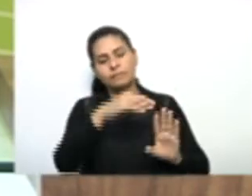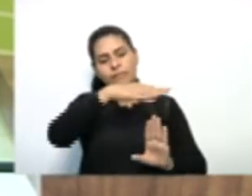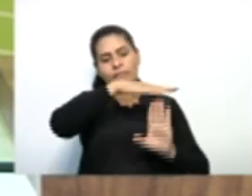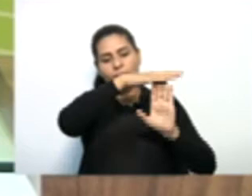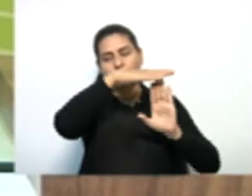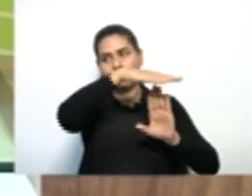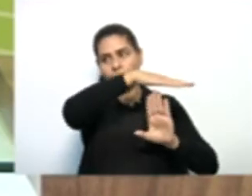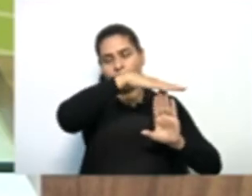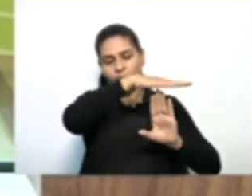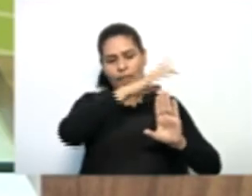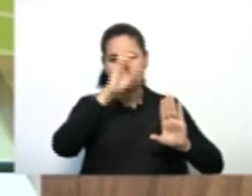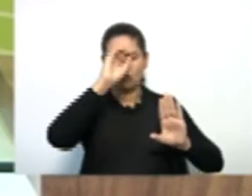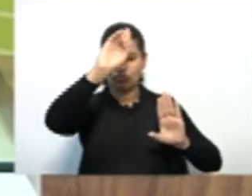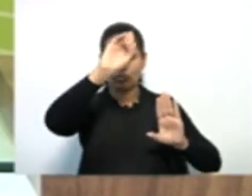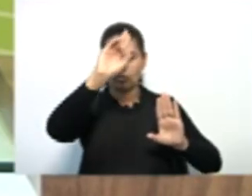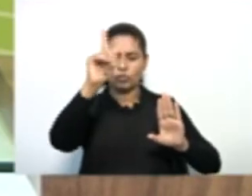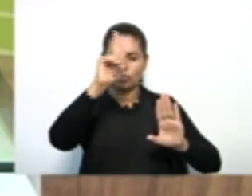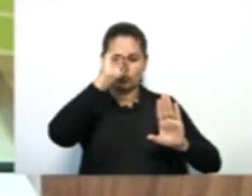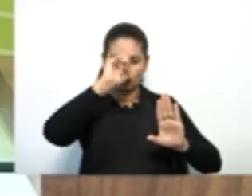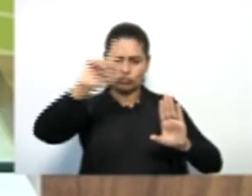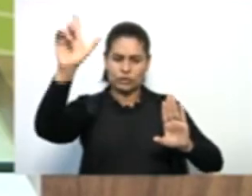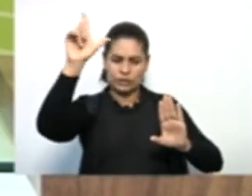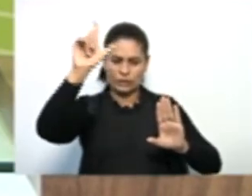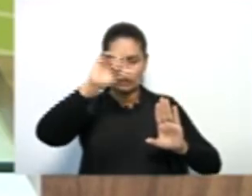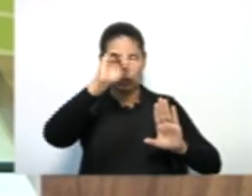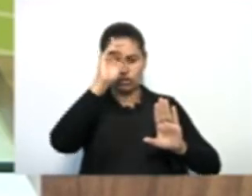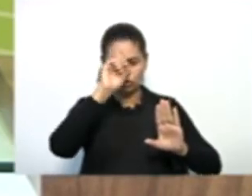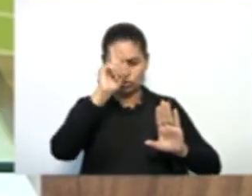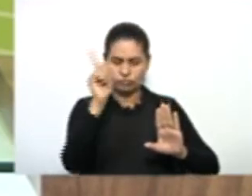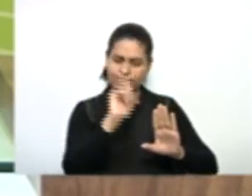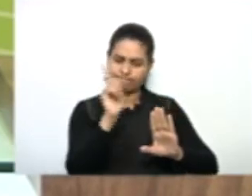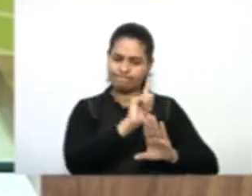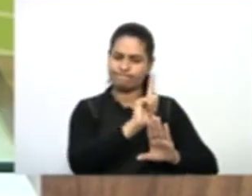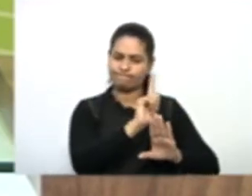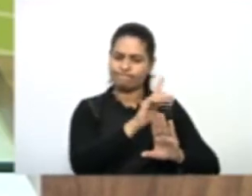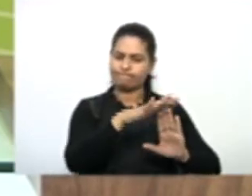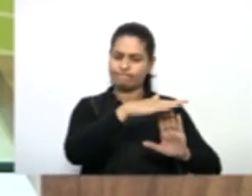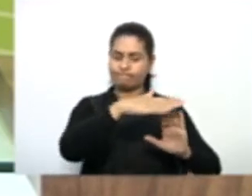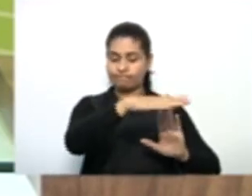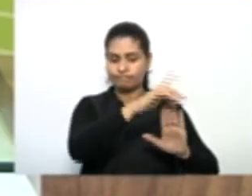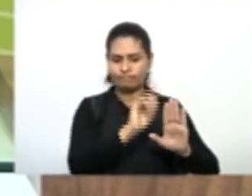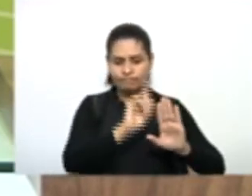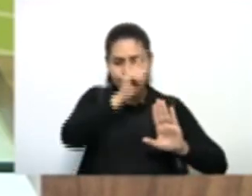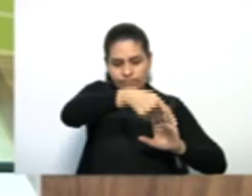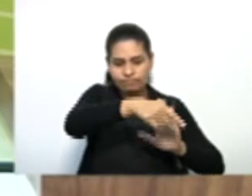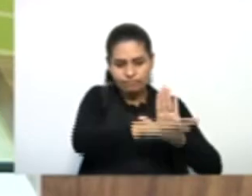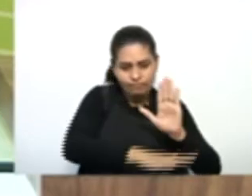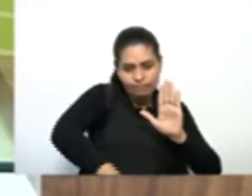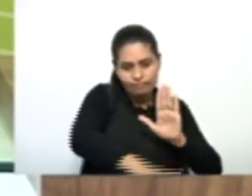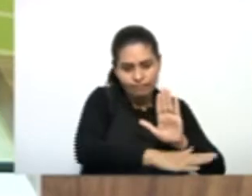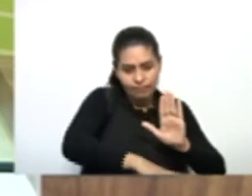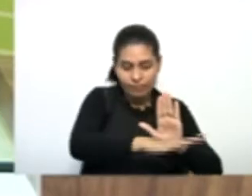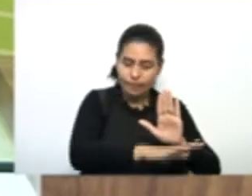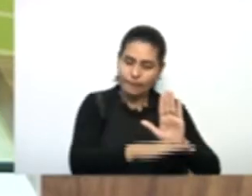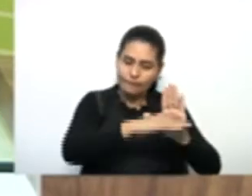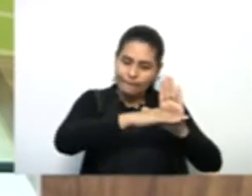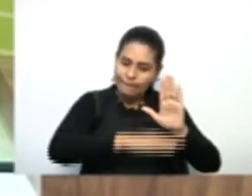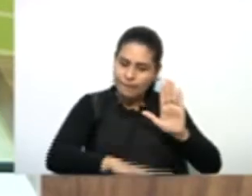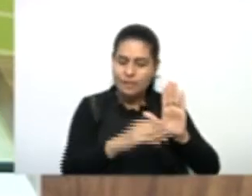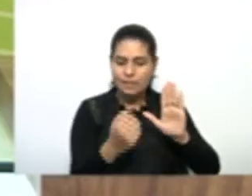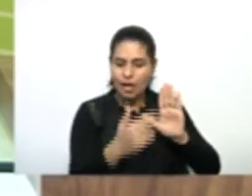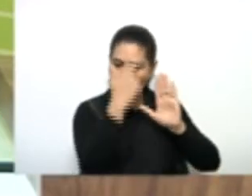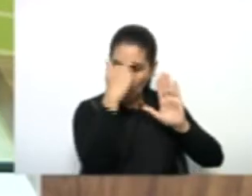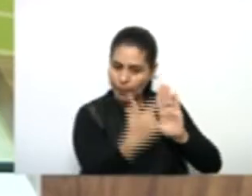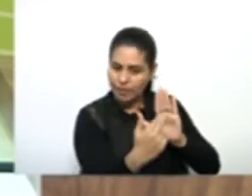da hierarquia, os diretores, os CEOs, vão dar as ordens e as pessoas localizadas hierarquicamente abaixo